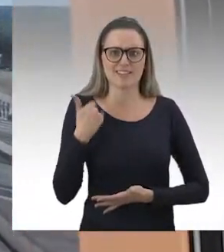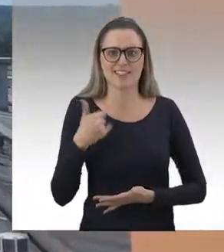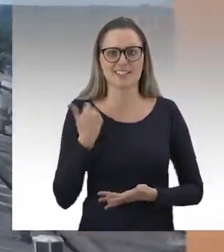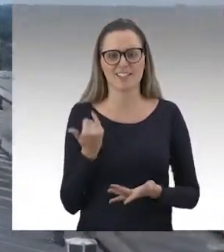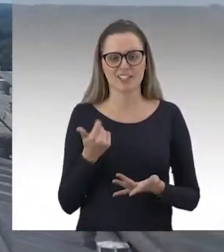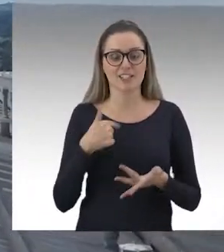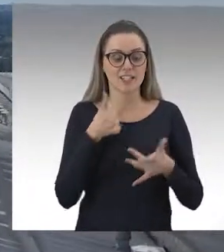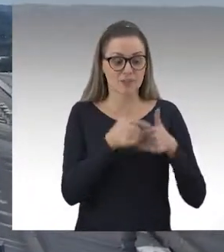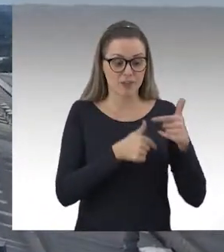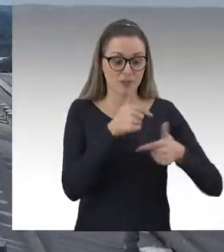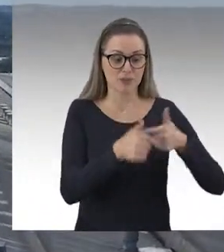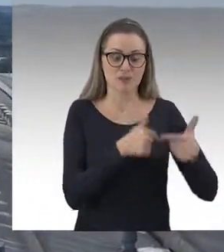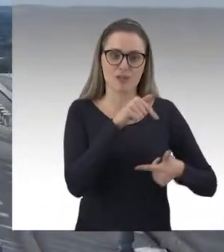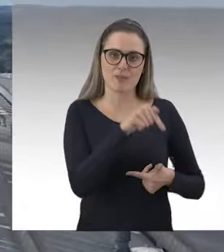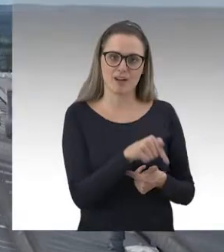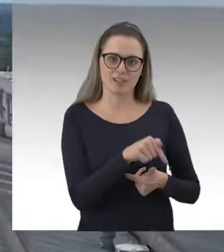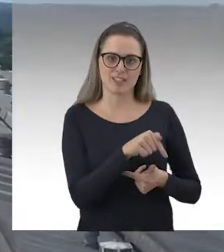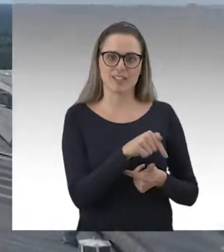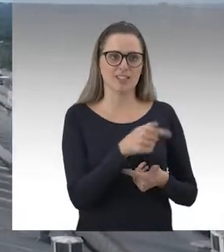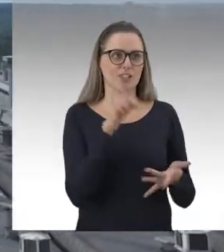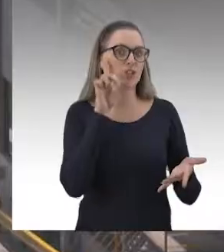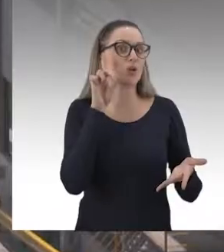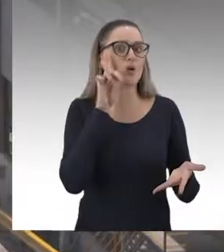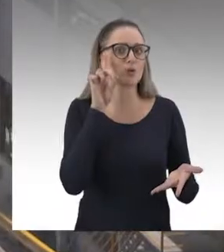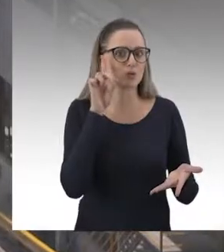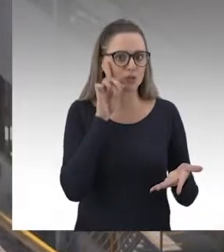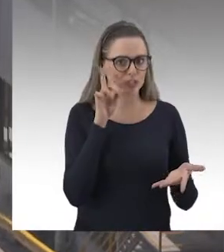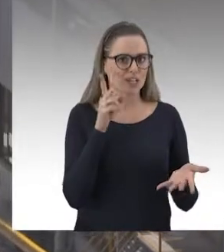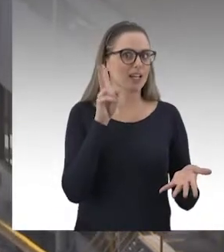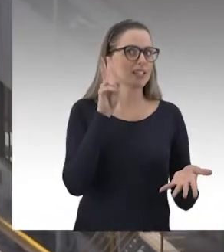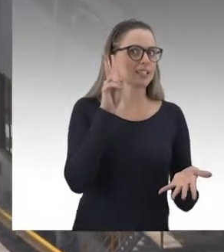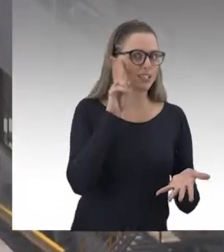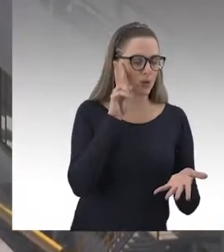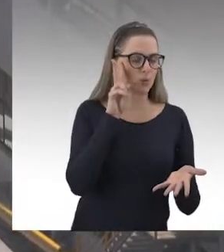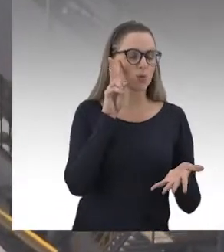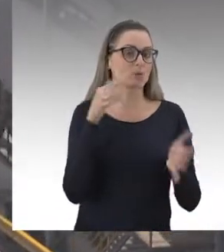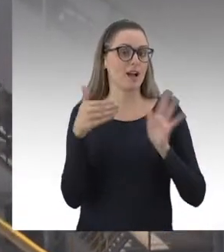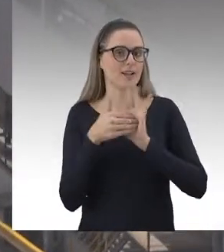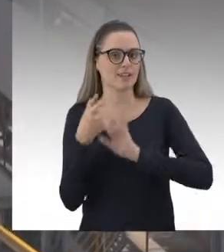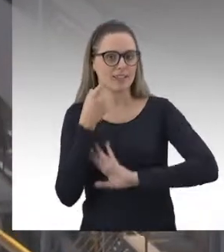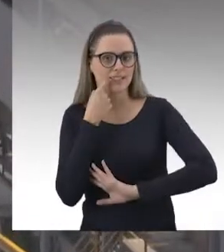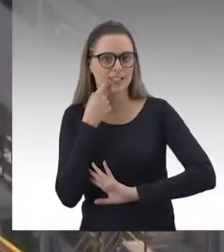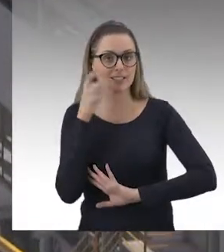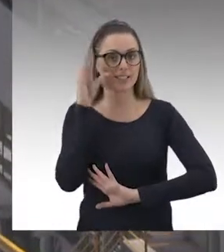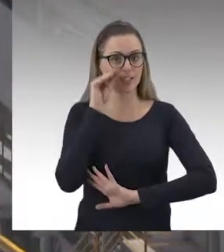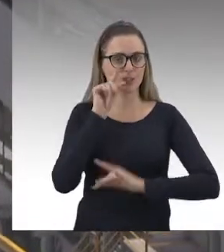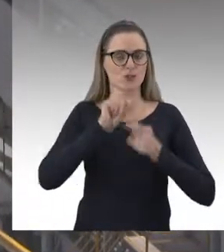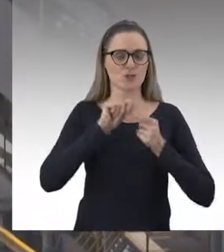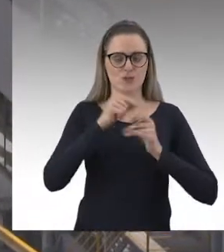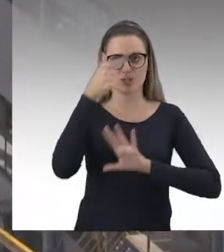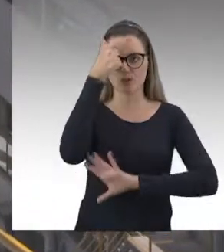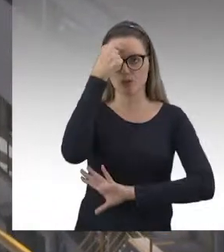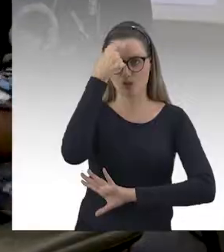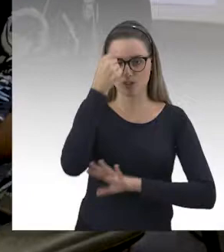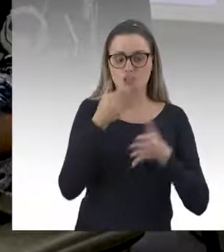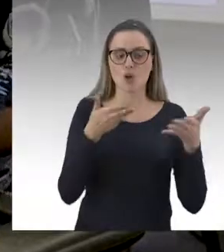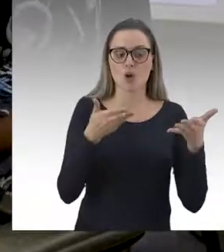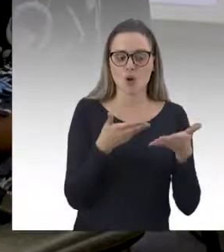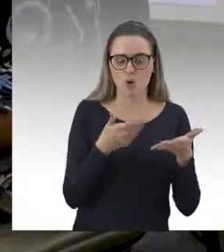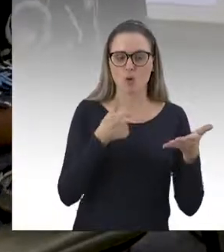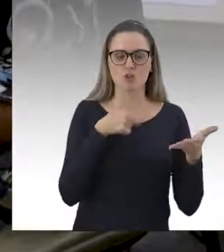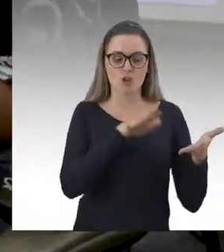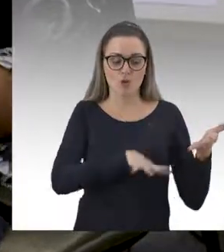Eu trabalho aqui, né? No meu dia a dia, de segunda a sexta, e à noite eu faço faculdade. Hoje eu estou na área que é